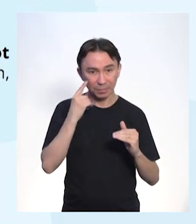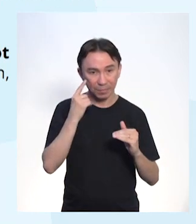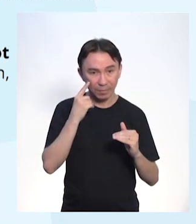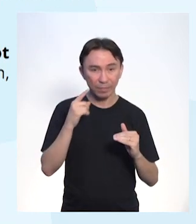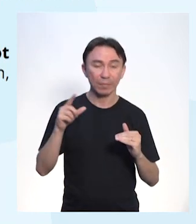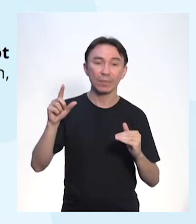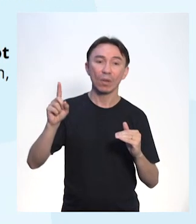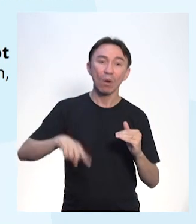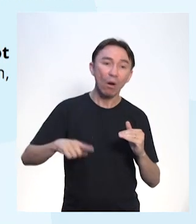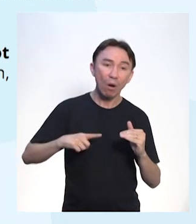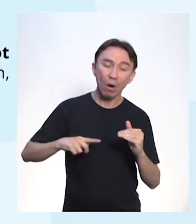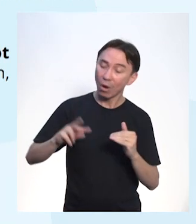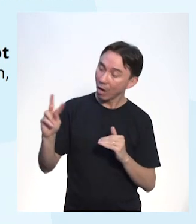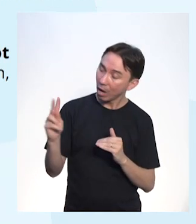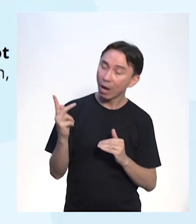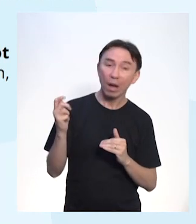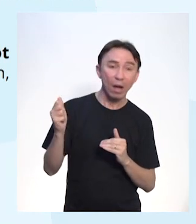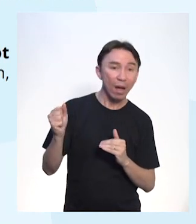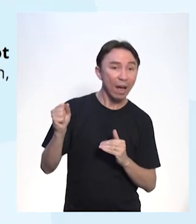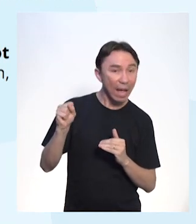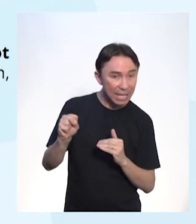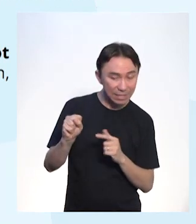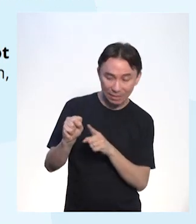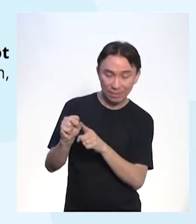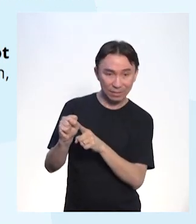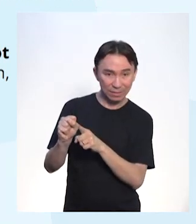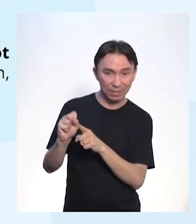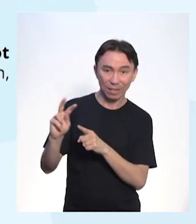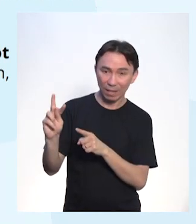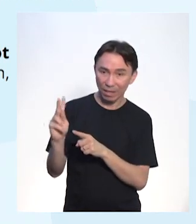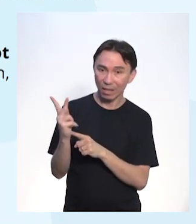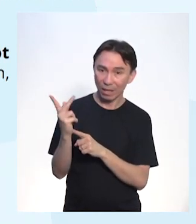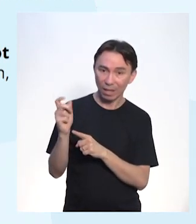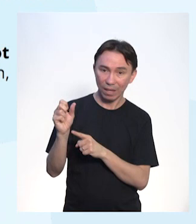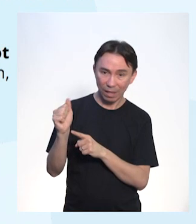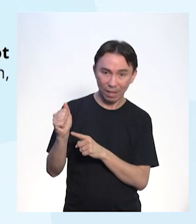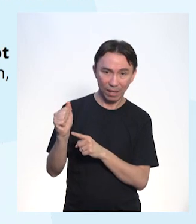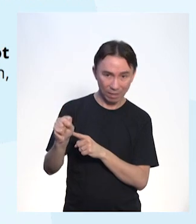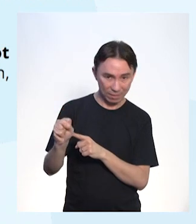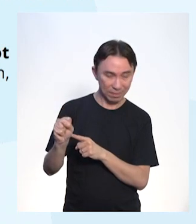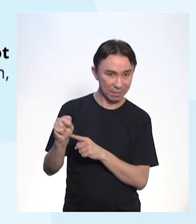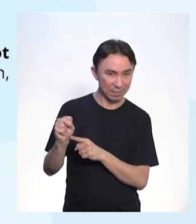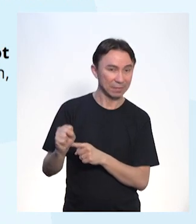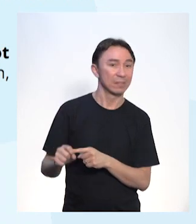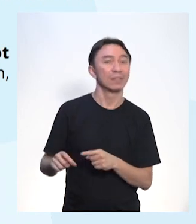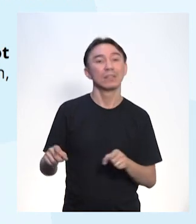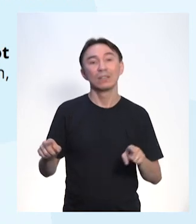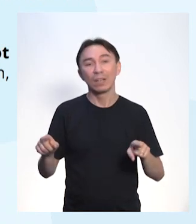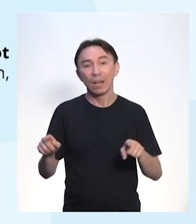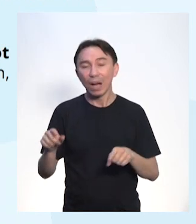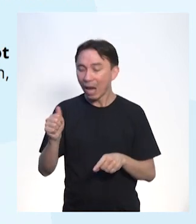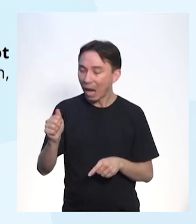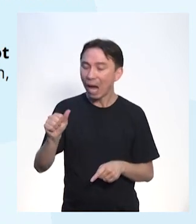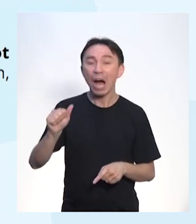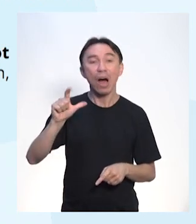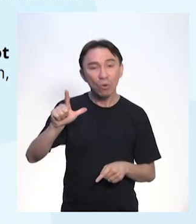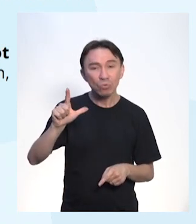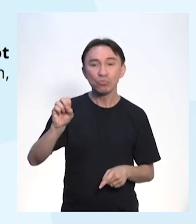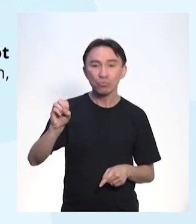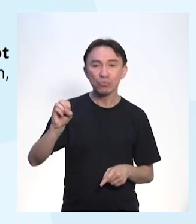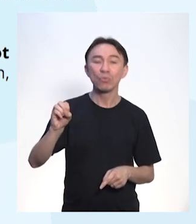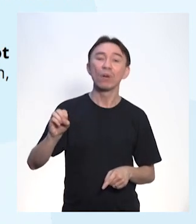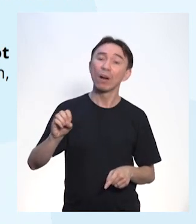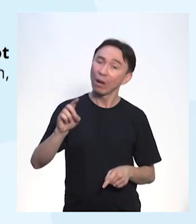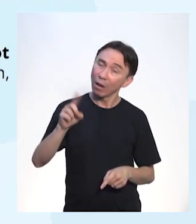also has some limitations. A energia solar também tem algumas limitações. Esse also aqui é o também. Seria a